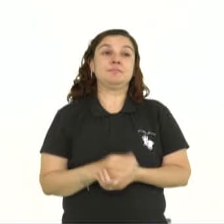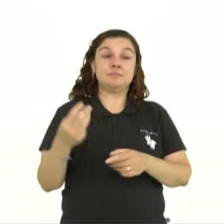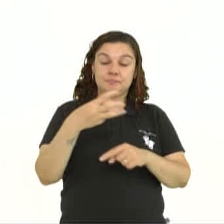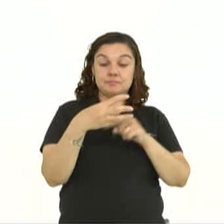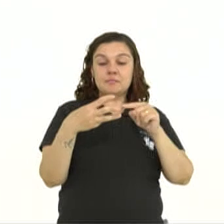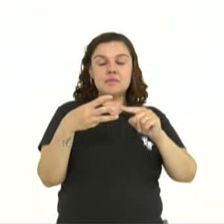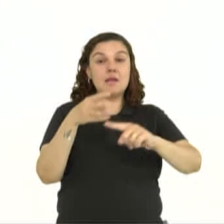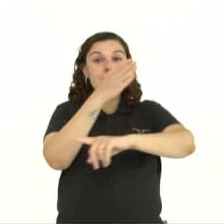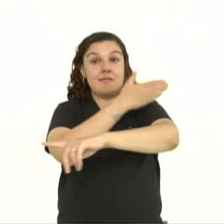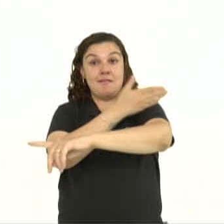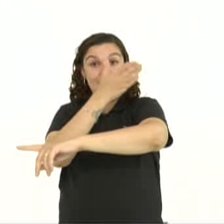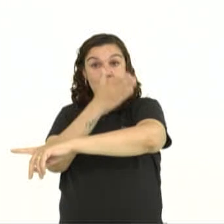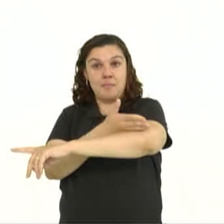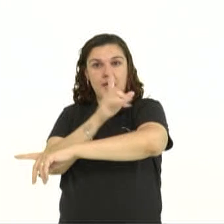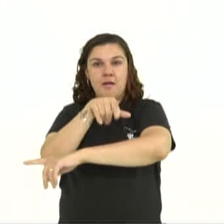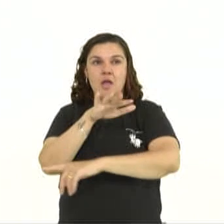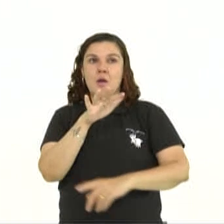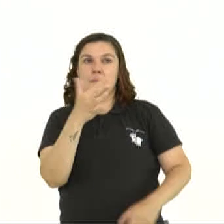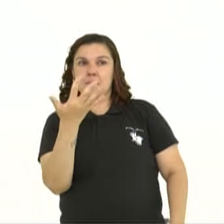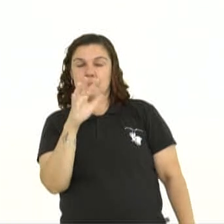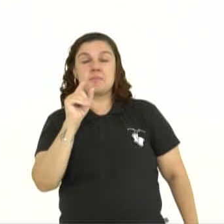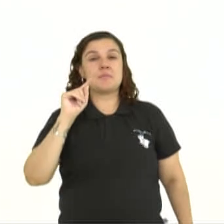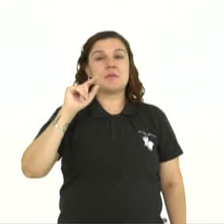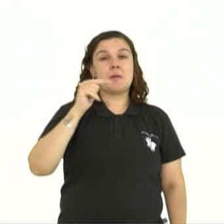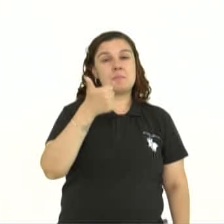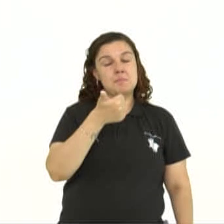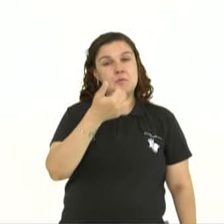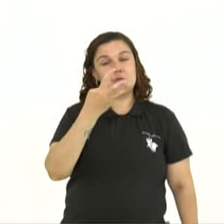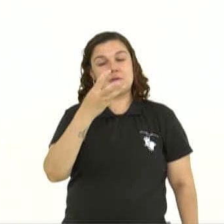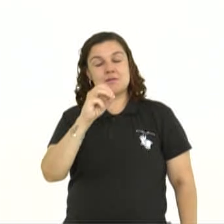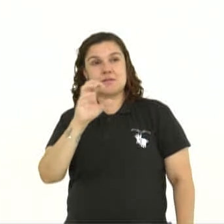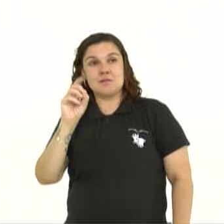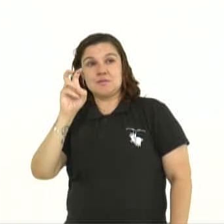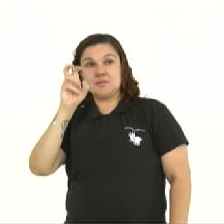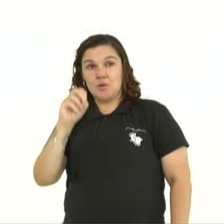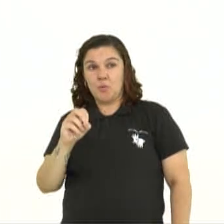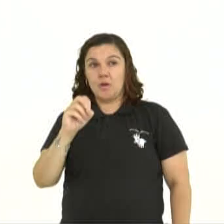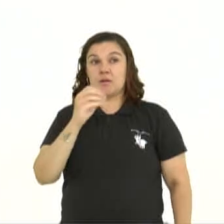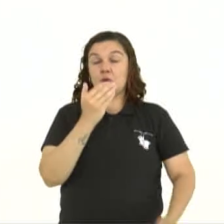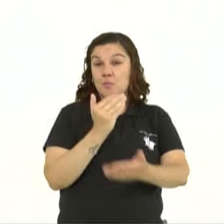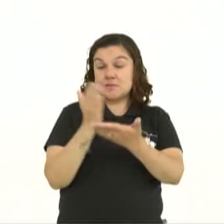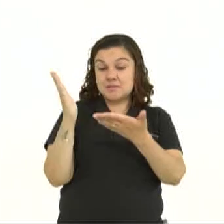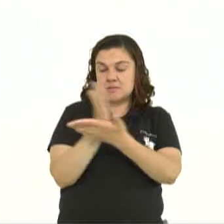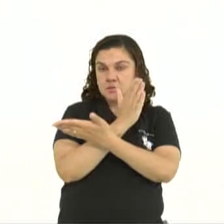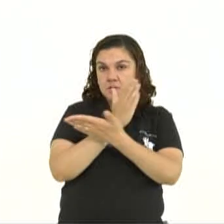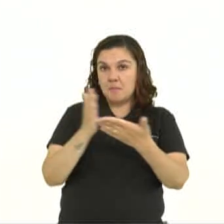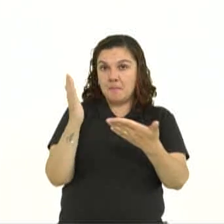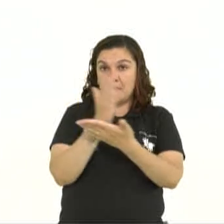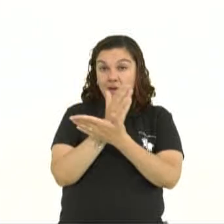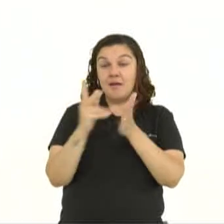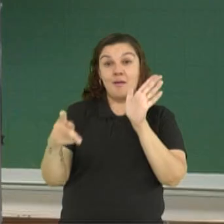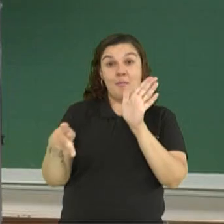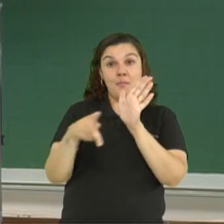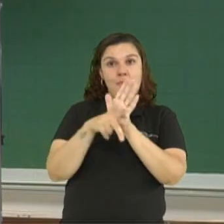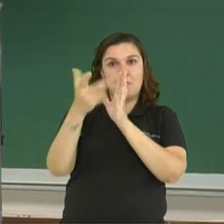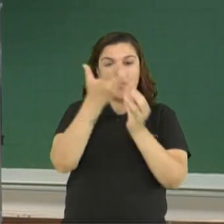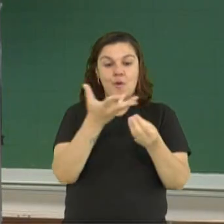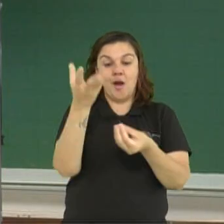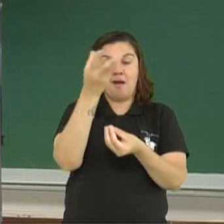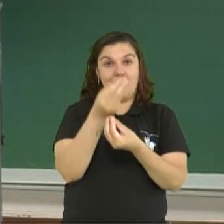gente pode classificar entre 300 e 1350, a igreja filtra a arte e a ciência, é uma arte engessada e educativa. O que